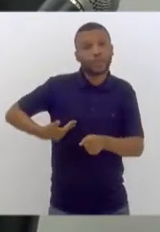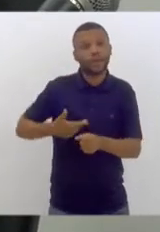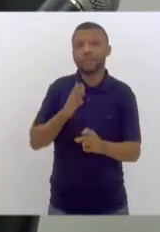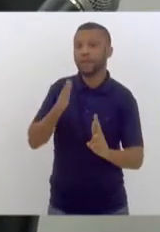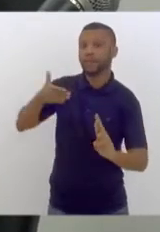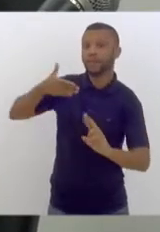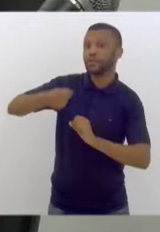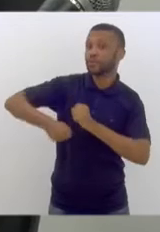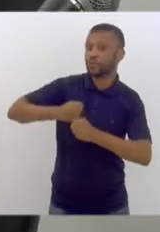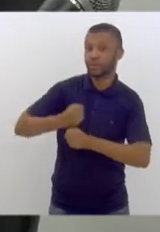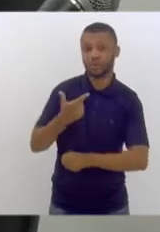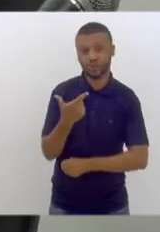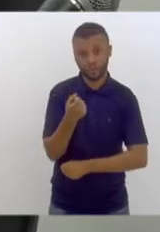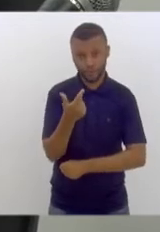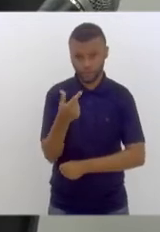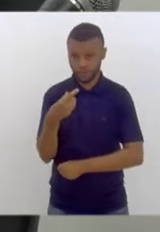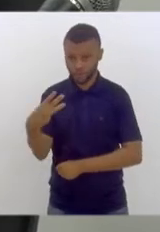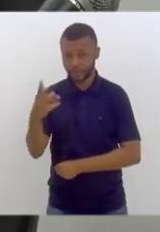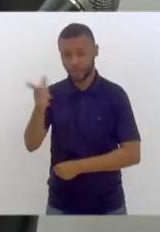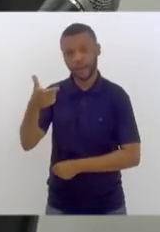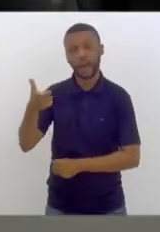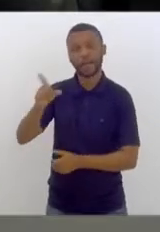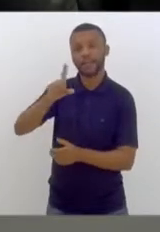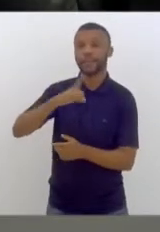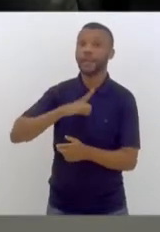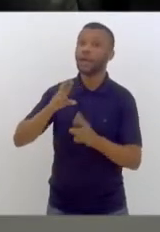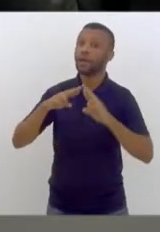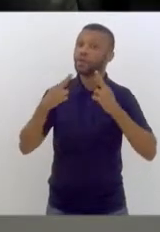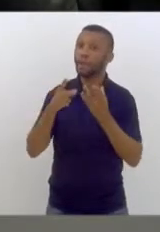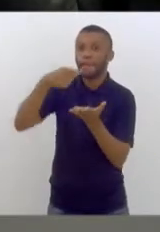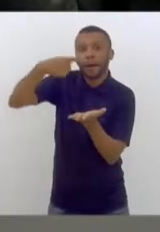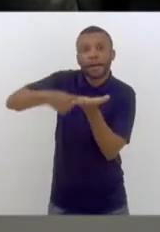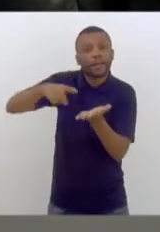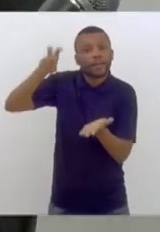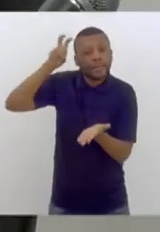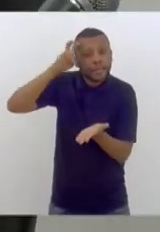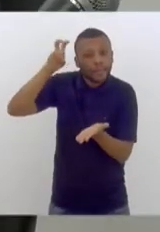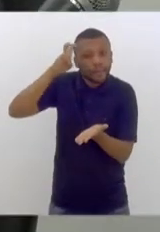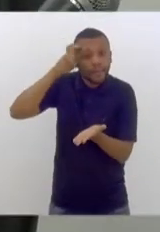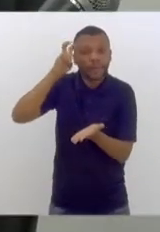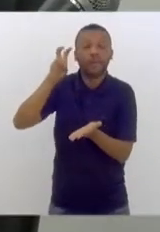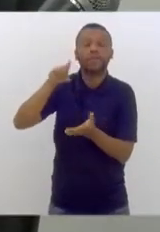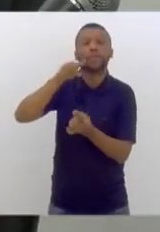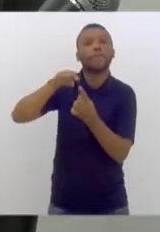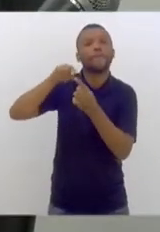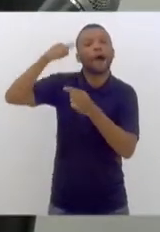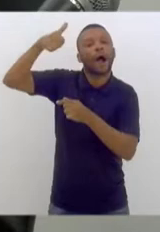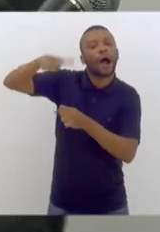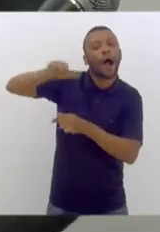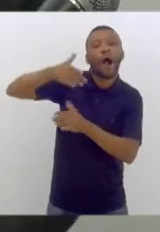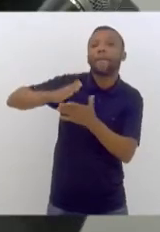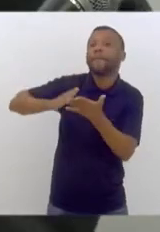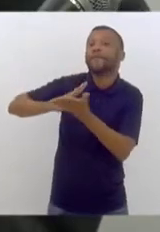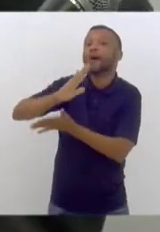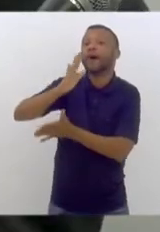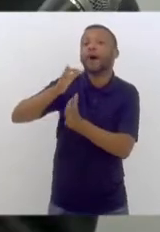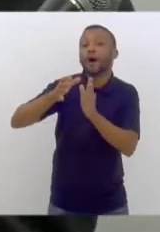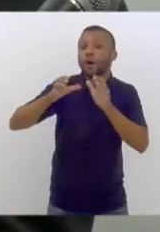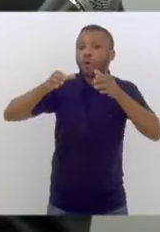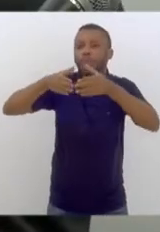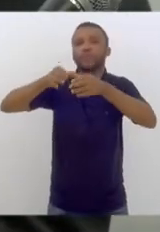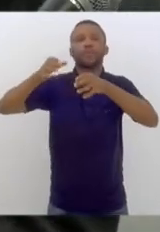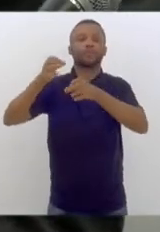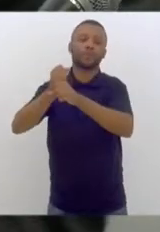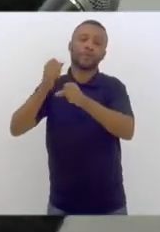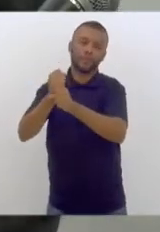2023, já está na casa, já tem reunião marcada na quinta-feira para aprovar o parecer da Comissão de Orçamento sobre o